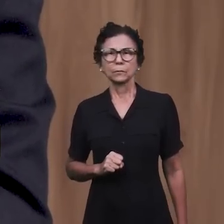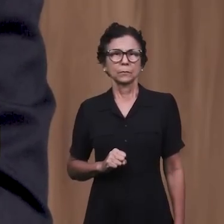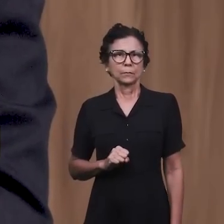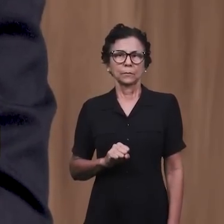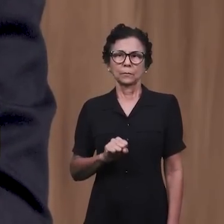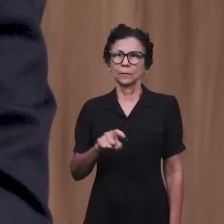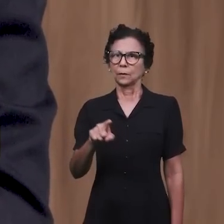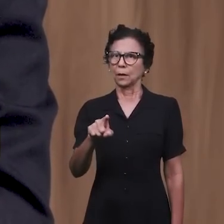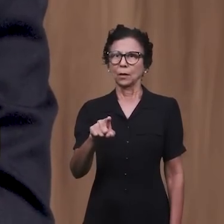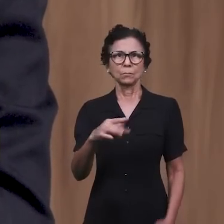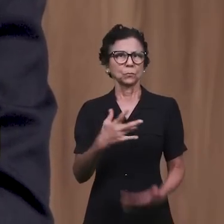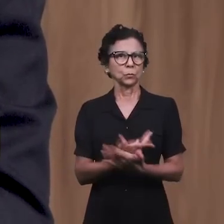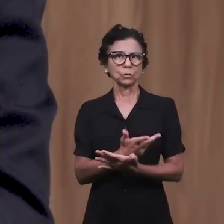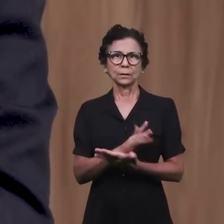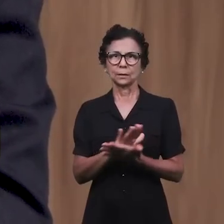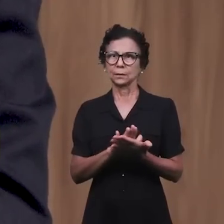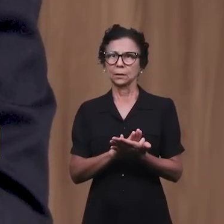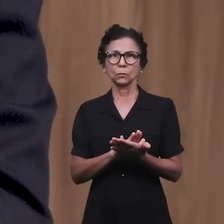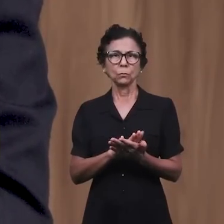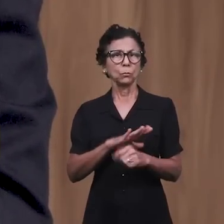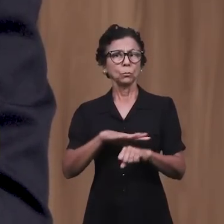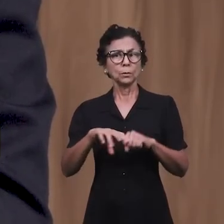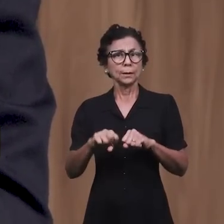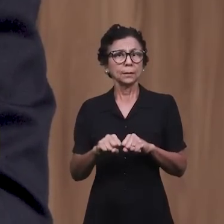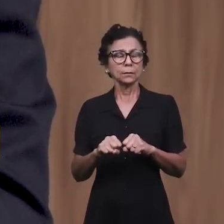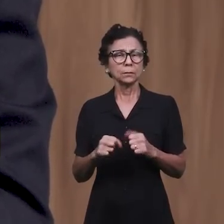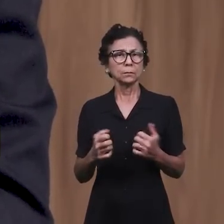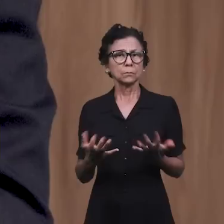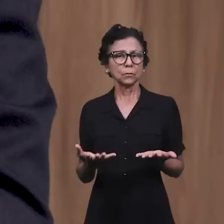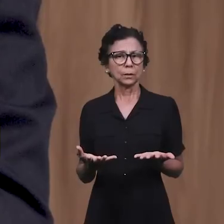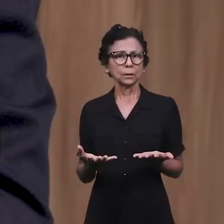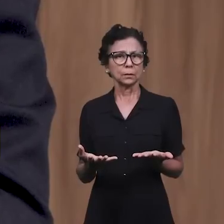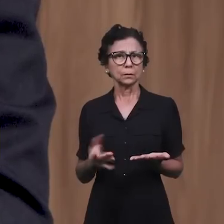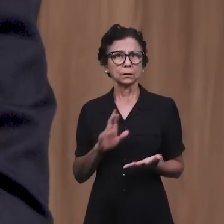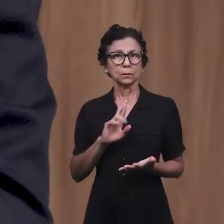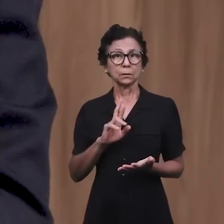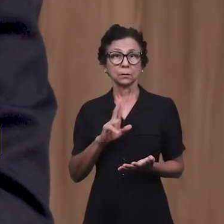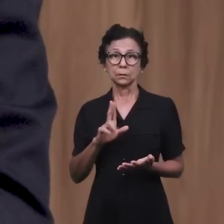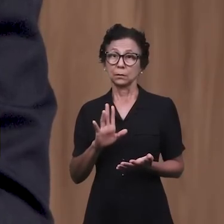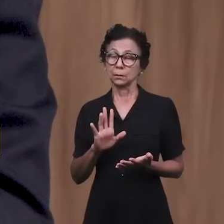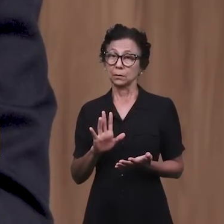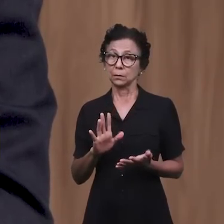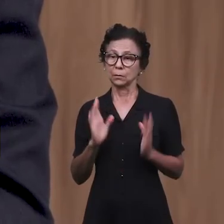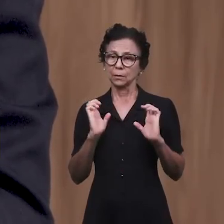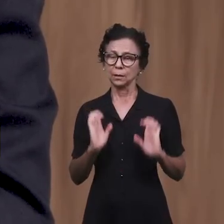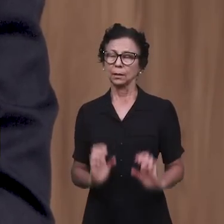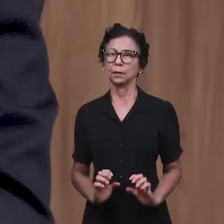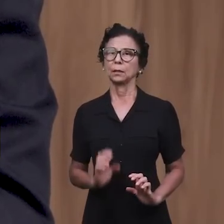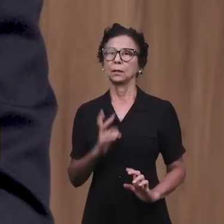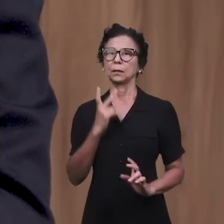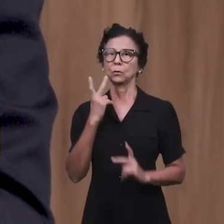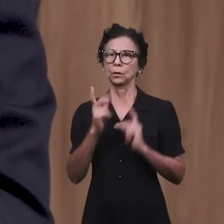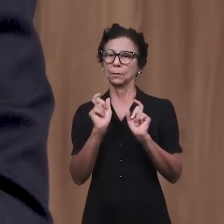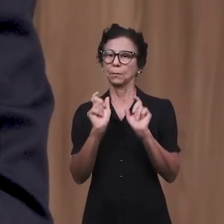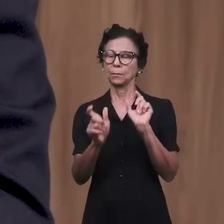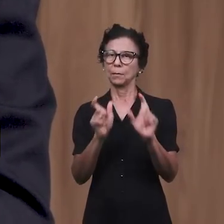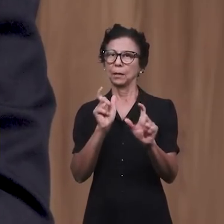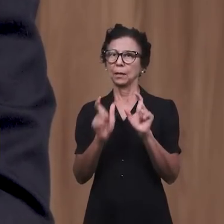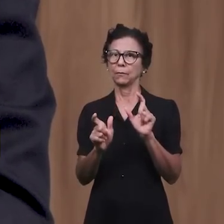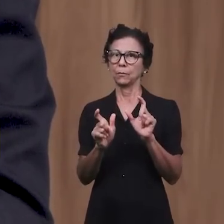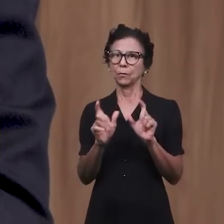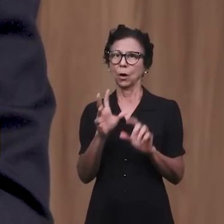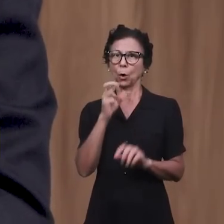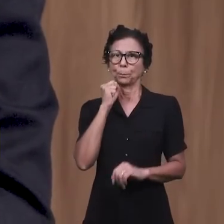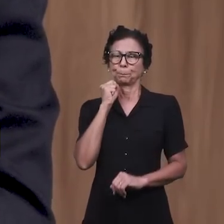do céu. Então, essas precipitações, isso não é ético. O pastor tem que ter muito cuidado com relação a isso, né? Para que ele não... E